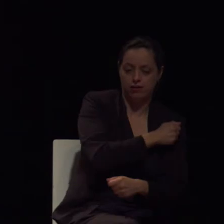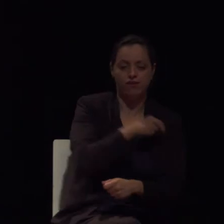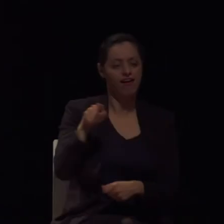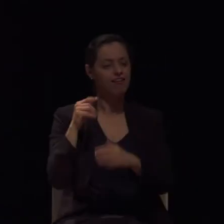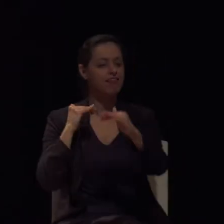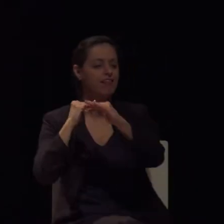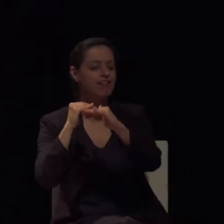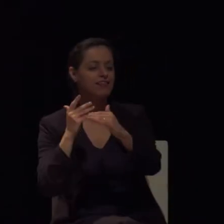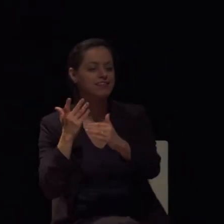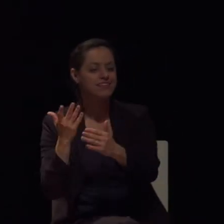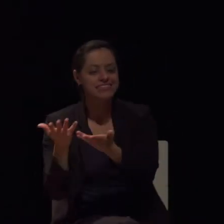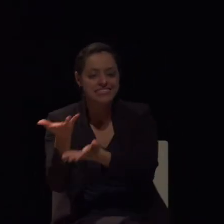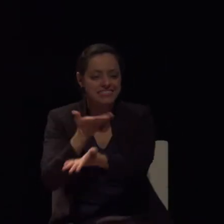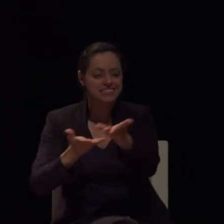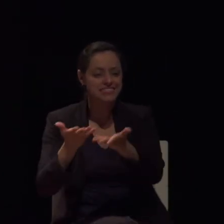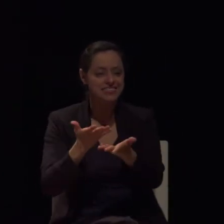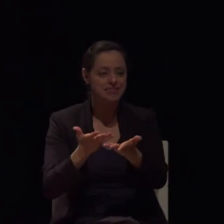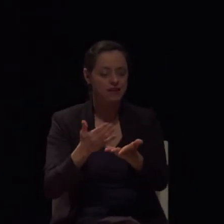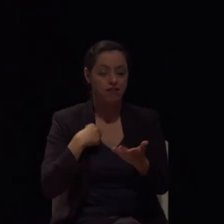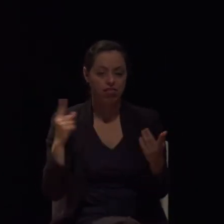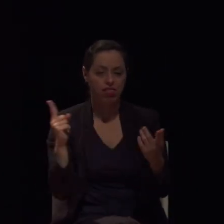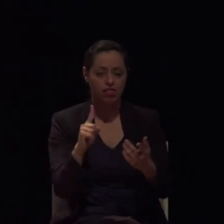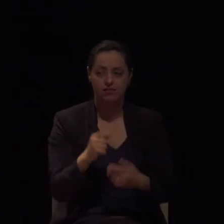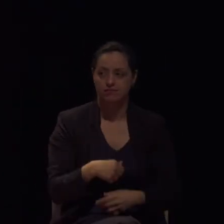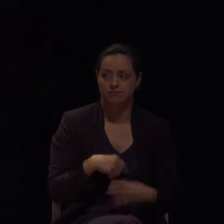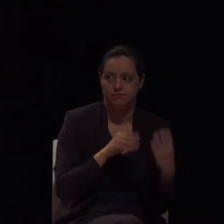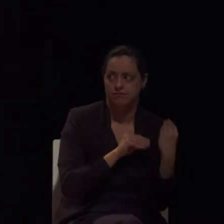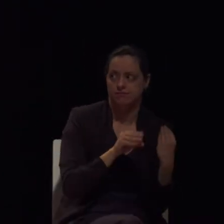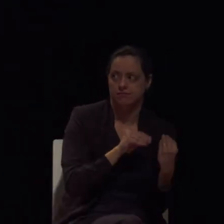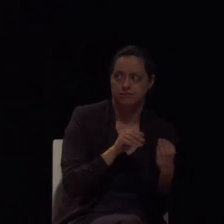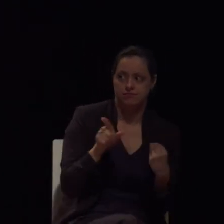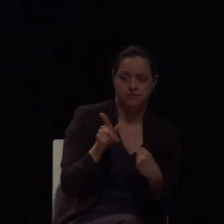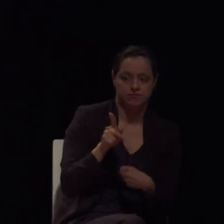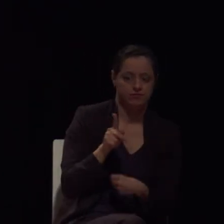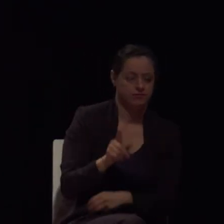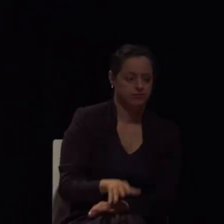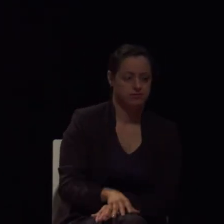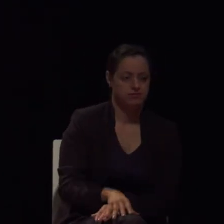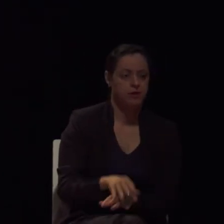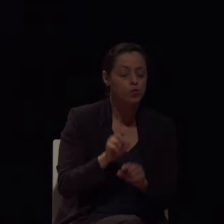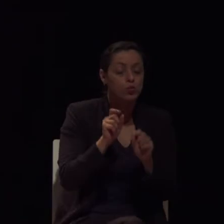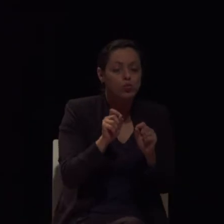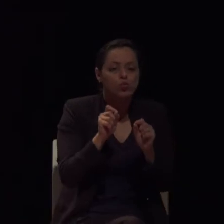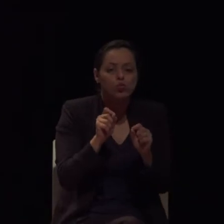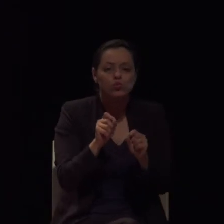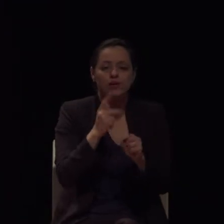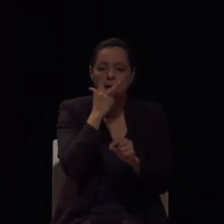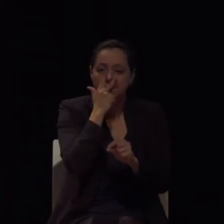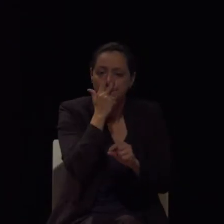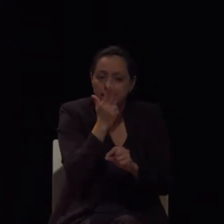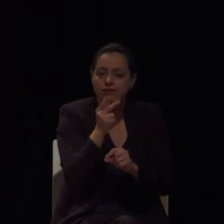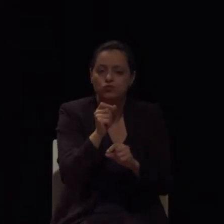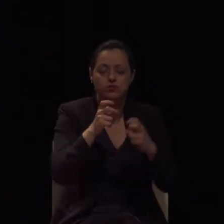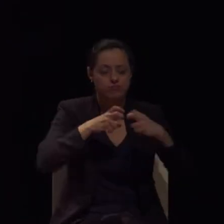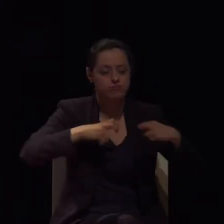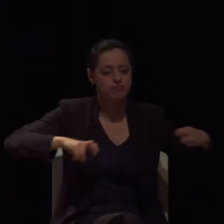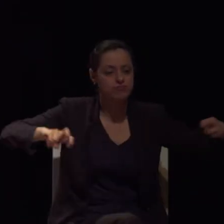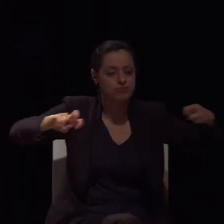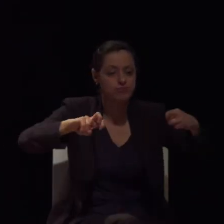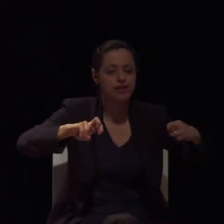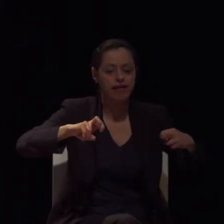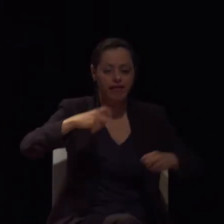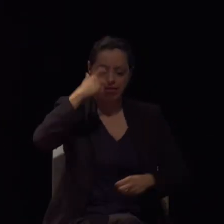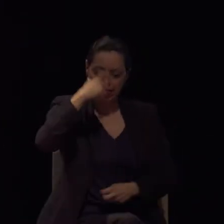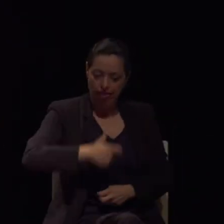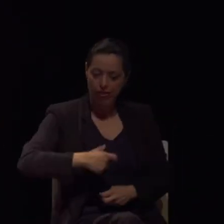será aqui parece que você é um elefante que sentar na mesa e fica a lição incomodando as reuniões do conselho